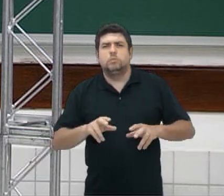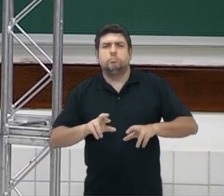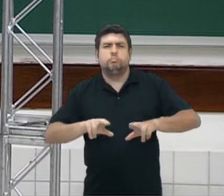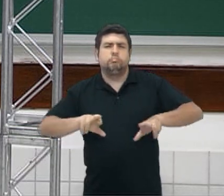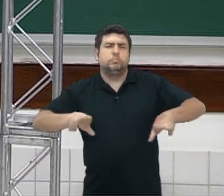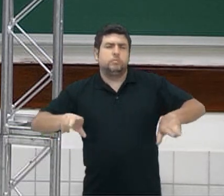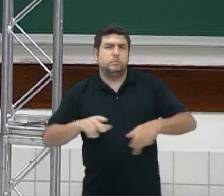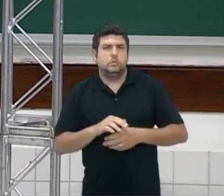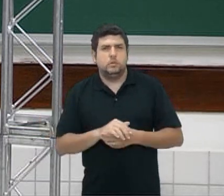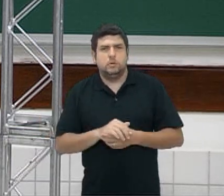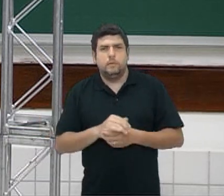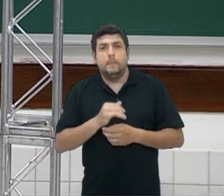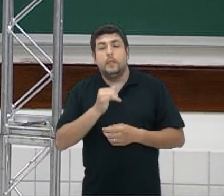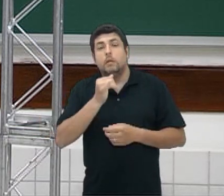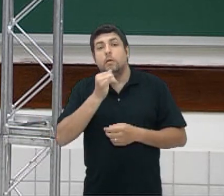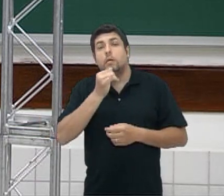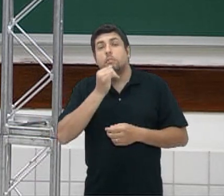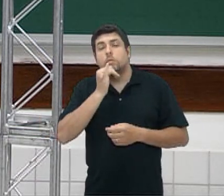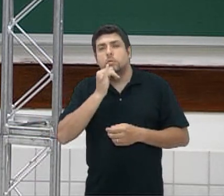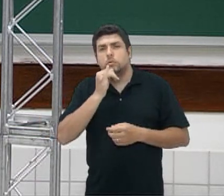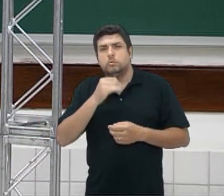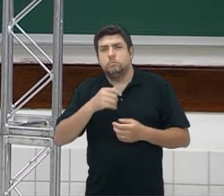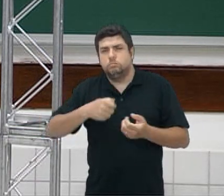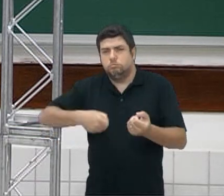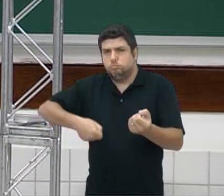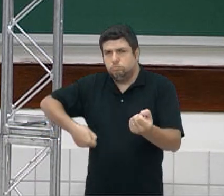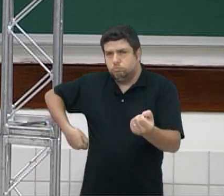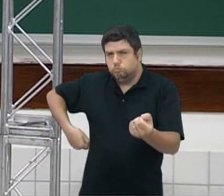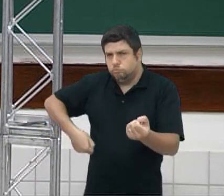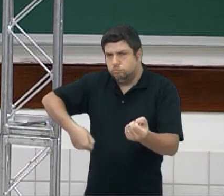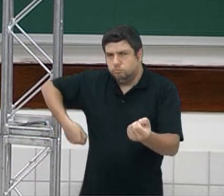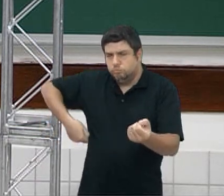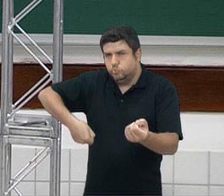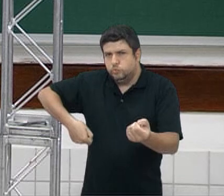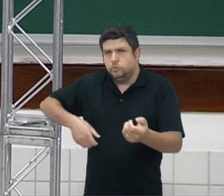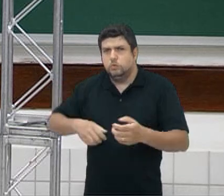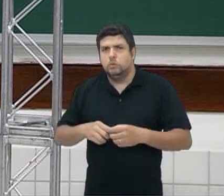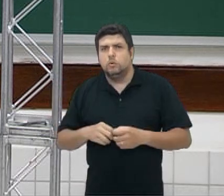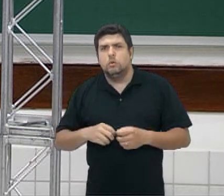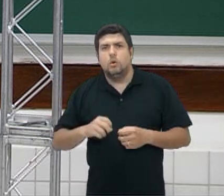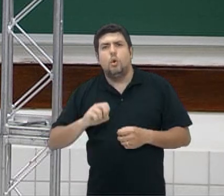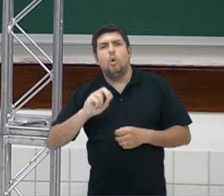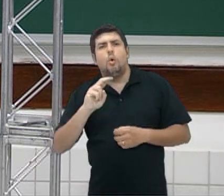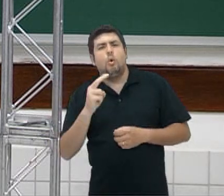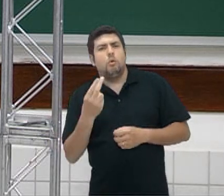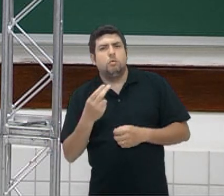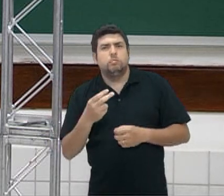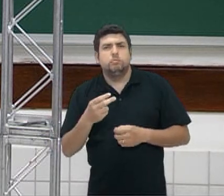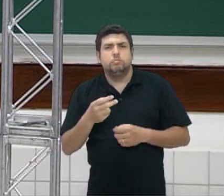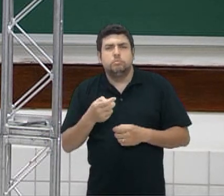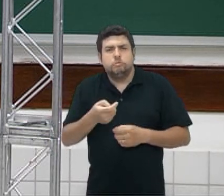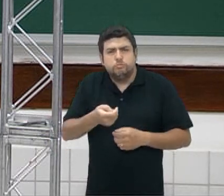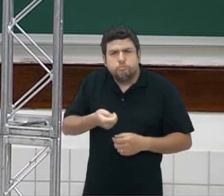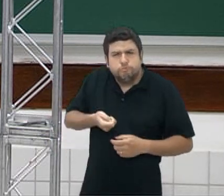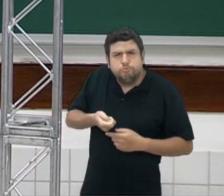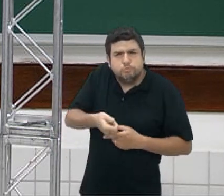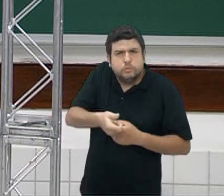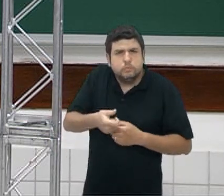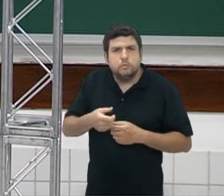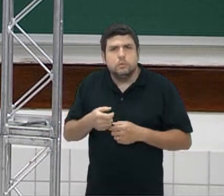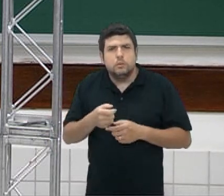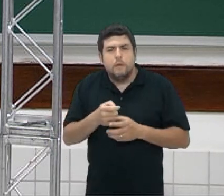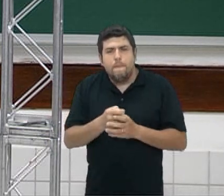exemplo, num jogo de bilhar, né? Num jogo de sinuca, ou num joguinho de bola de gude, tudo mais, em que você tem